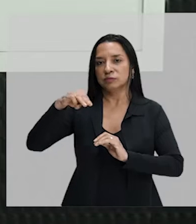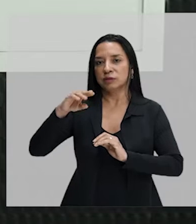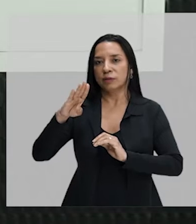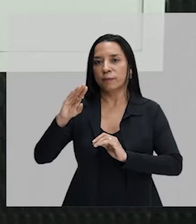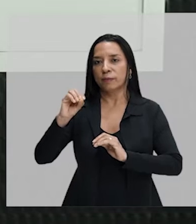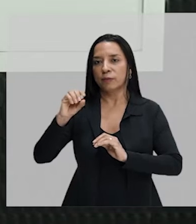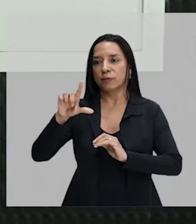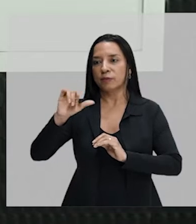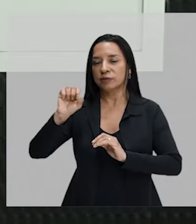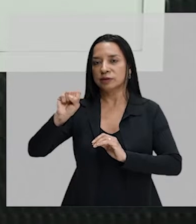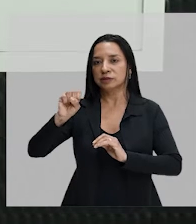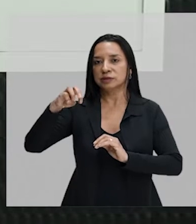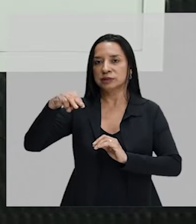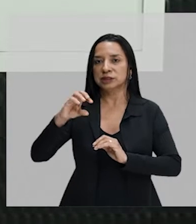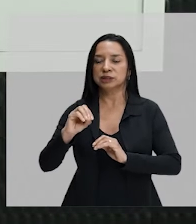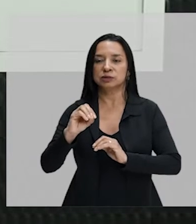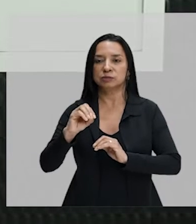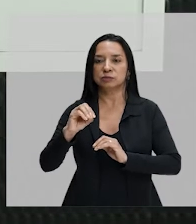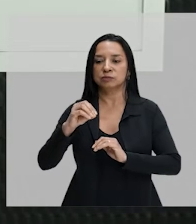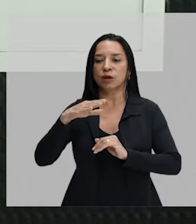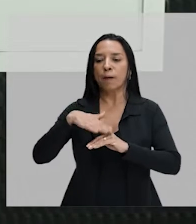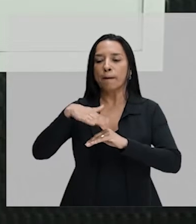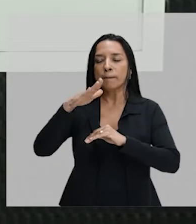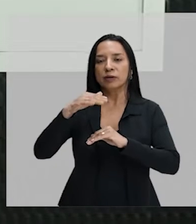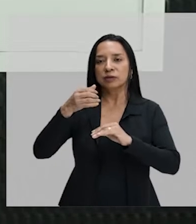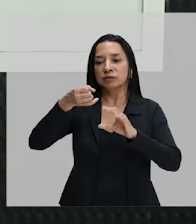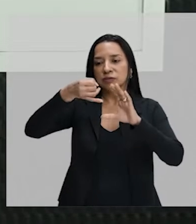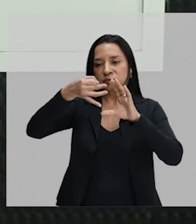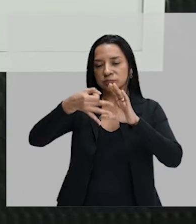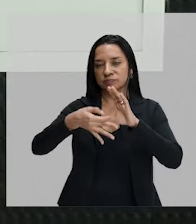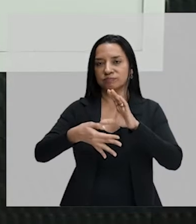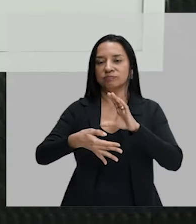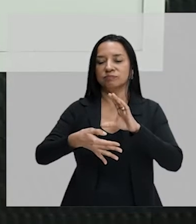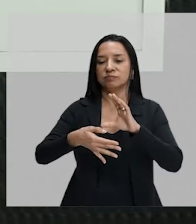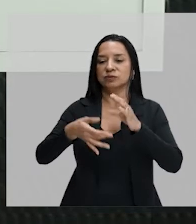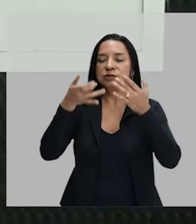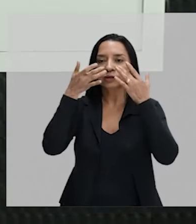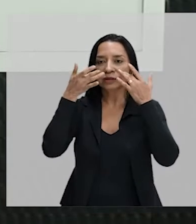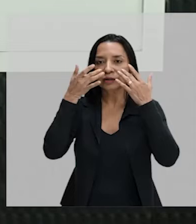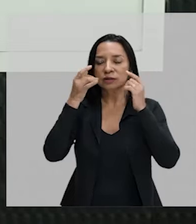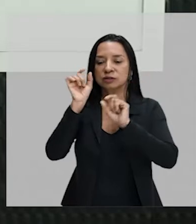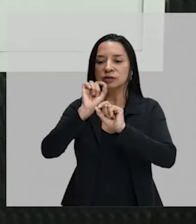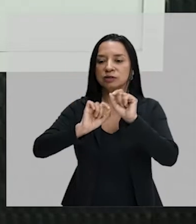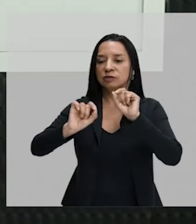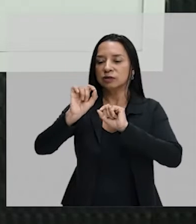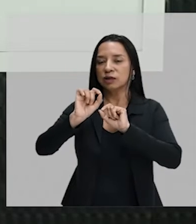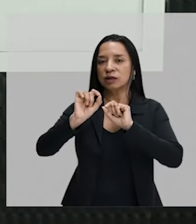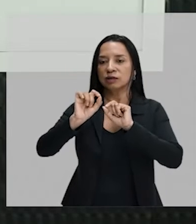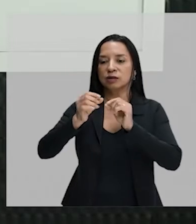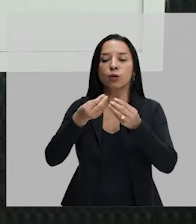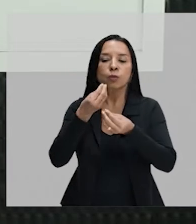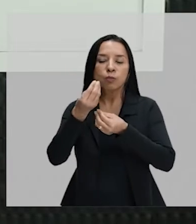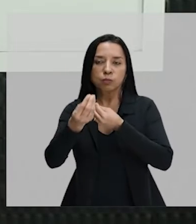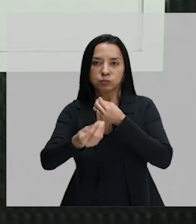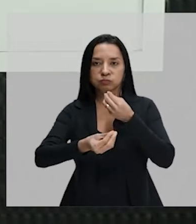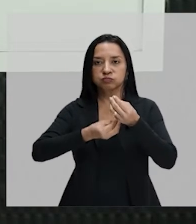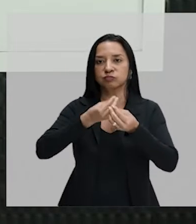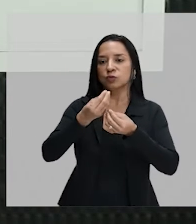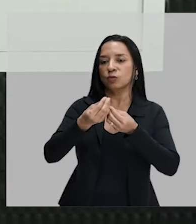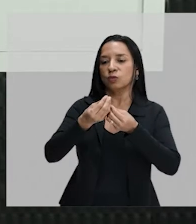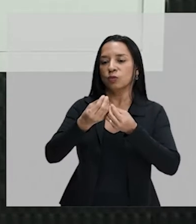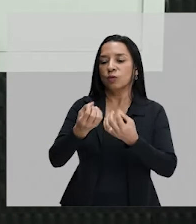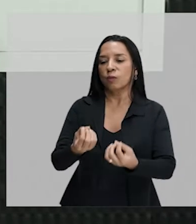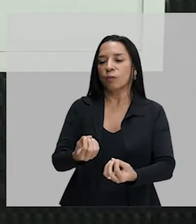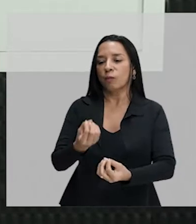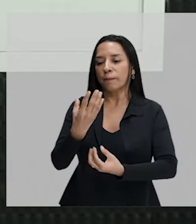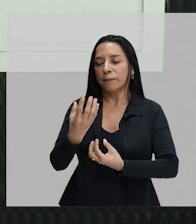Então, uma das maiores características da arte é a forma como ela